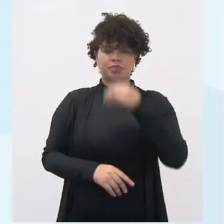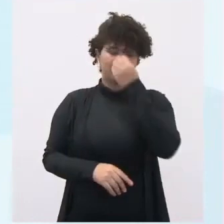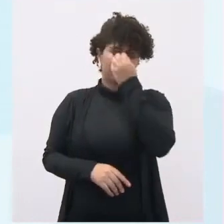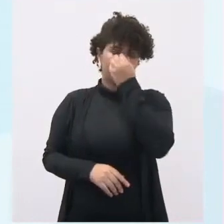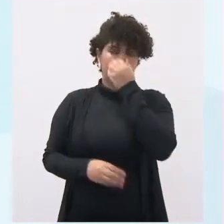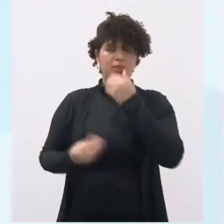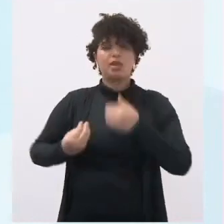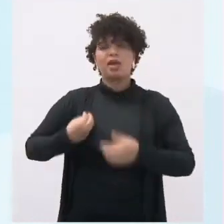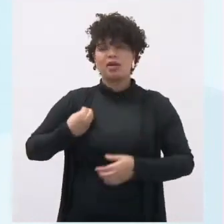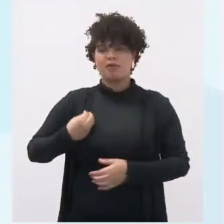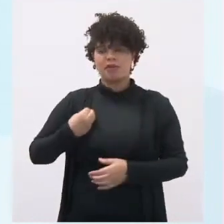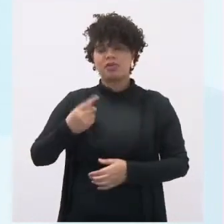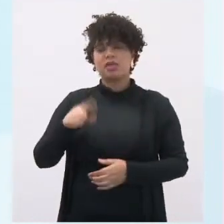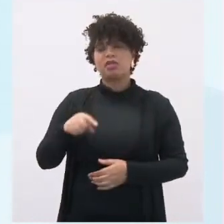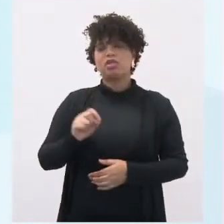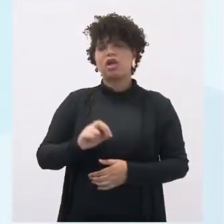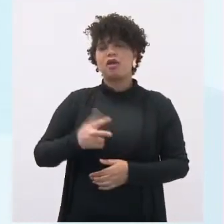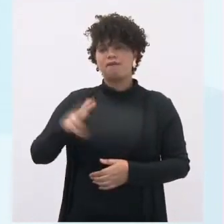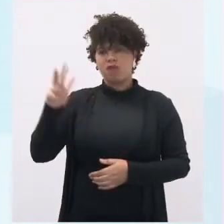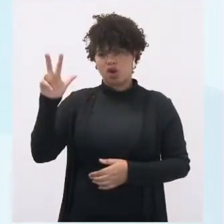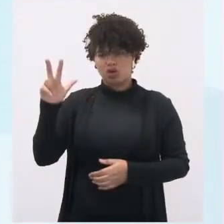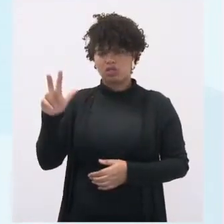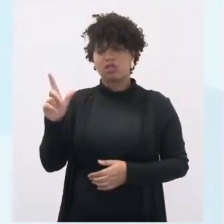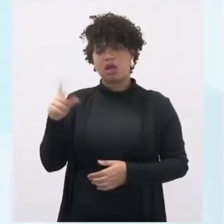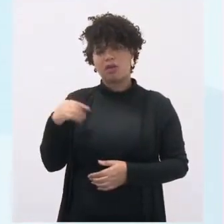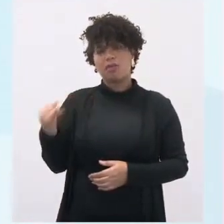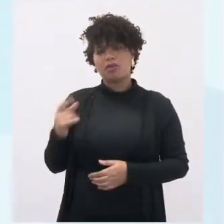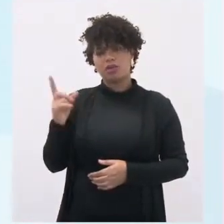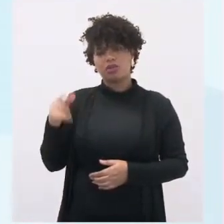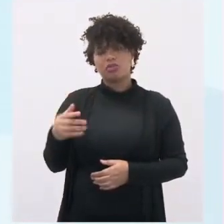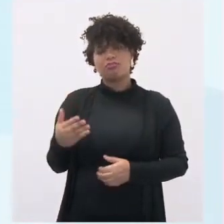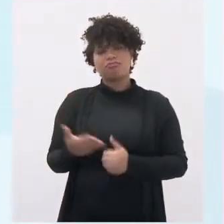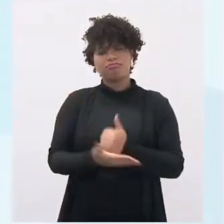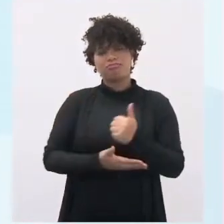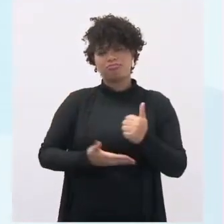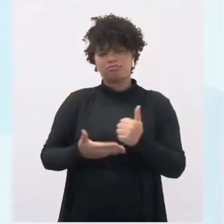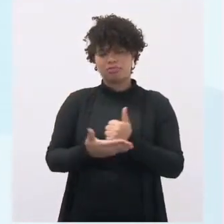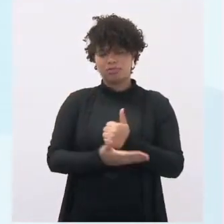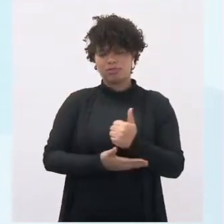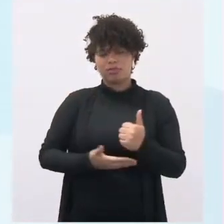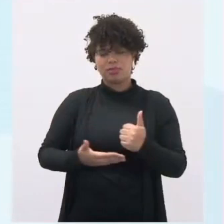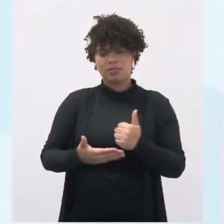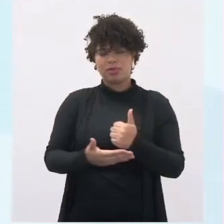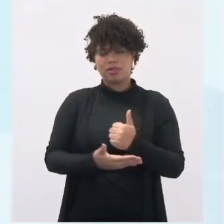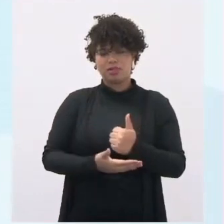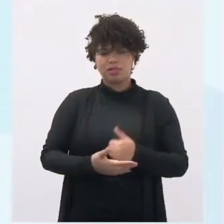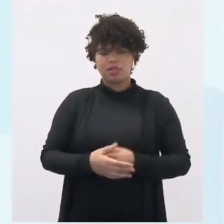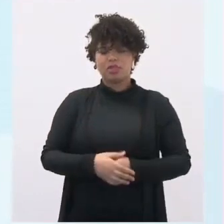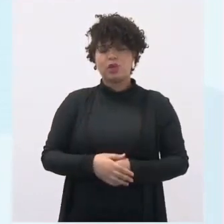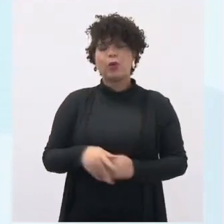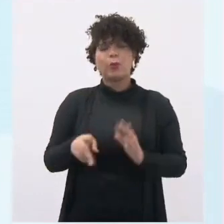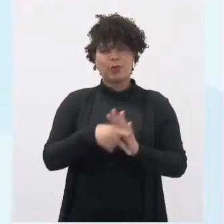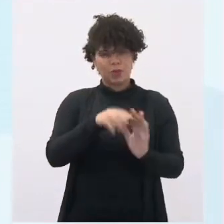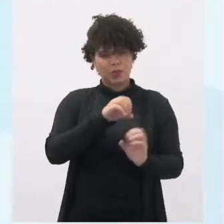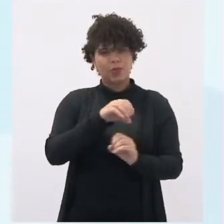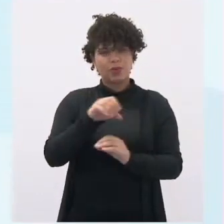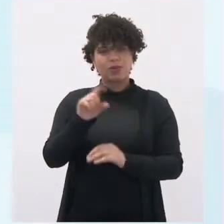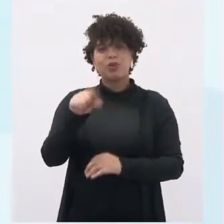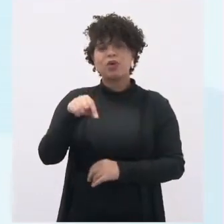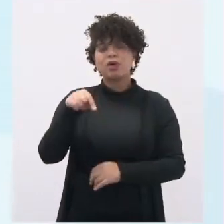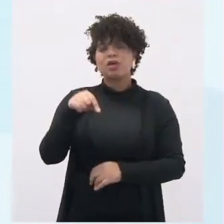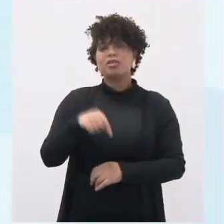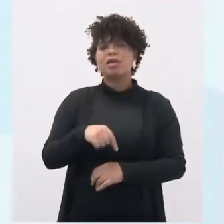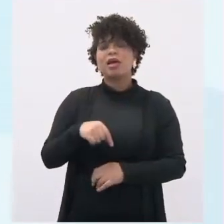Então, essa questão de valorizar é muito importante, que isso entra naquele pilar da educação, que é aprender